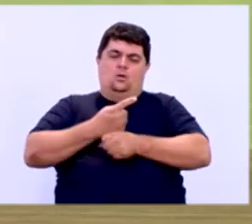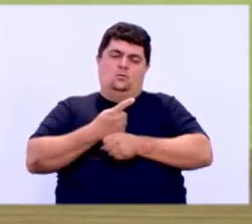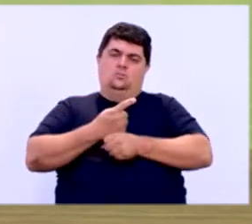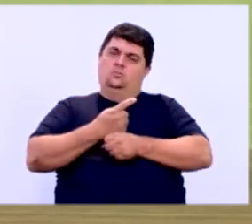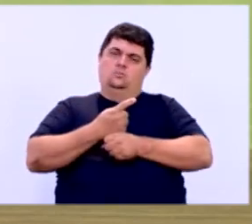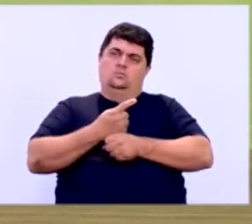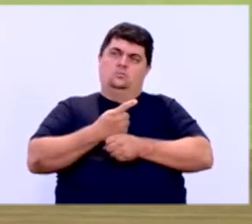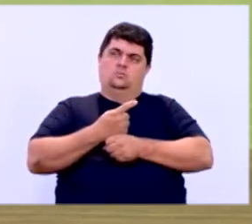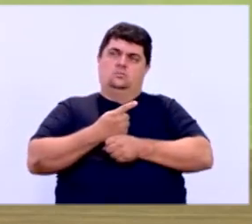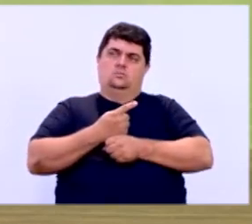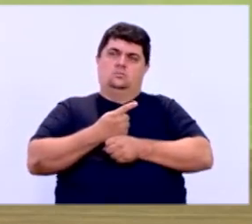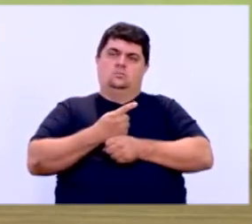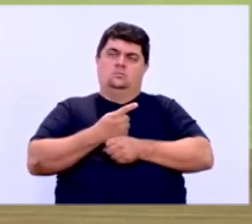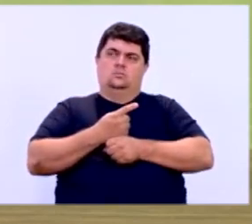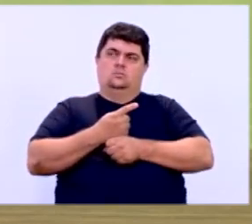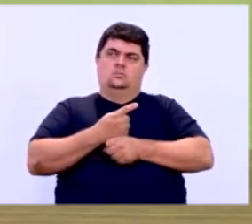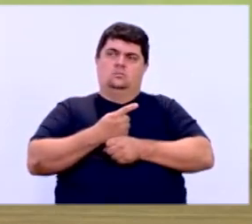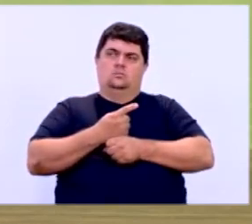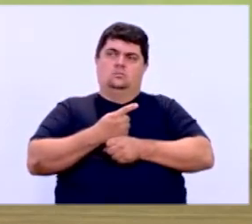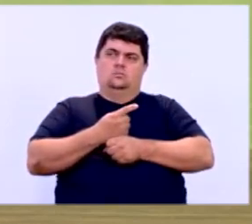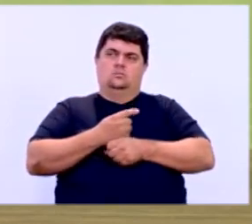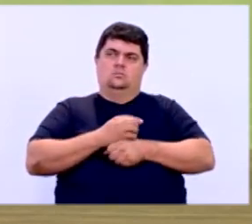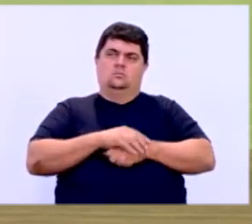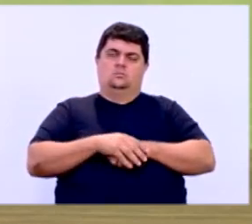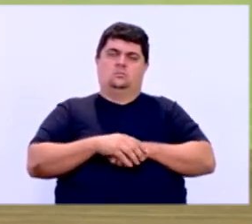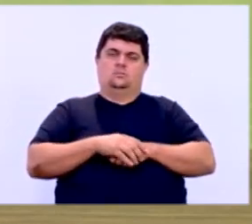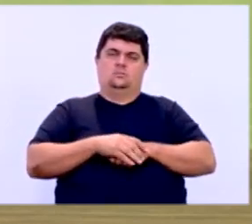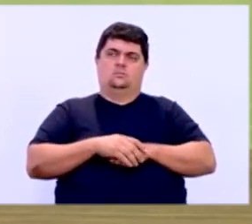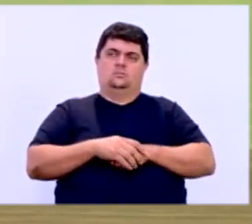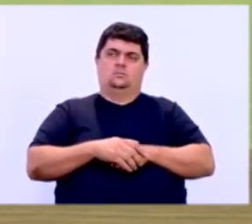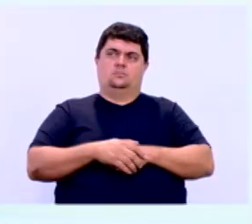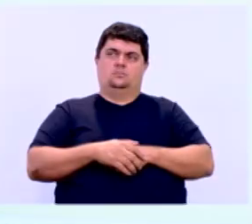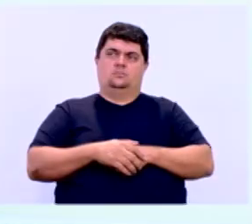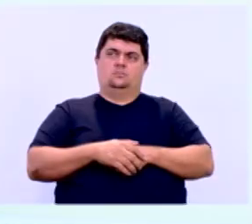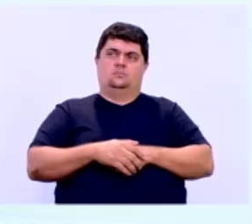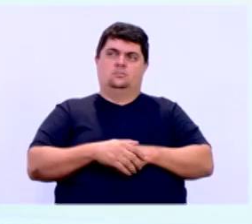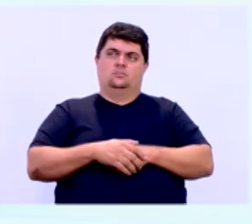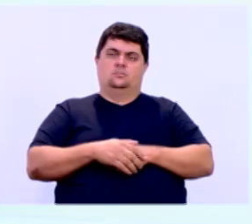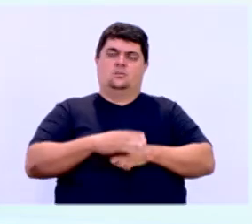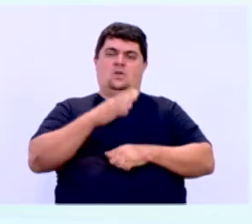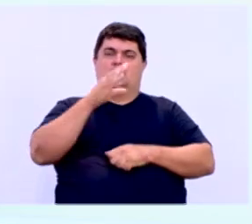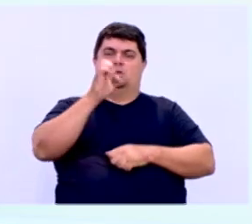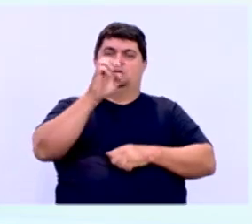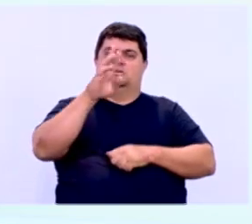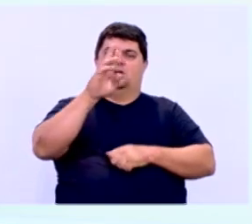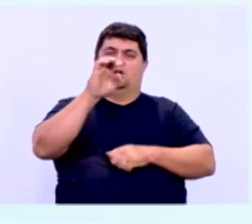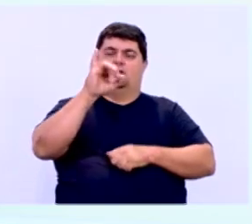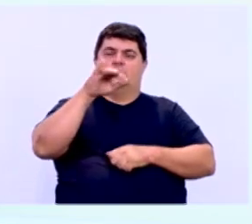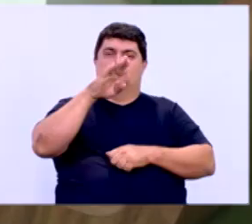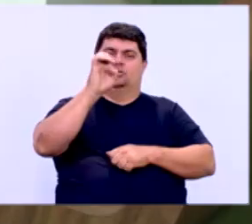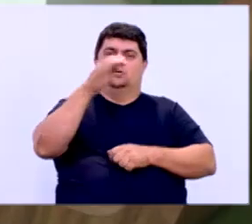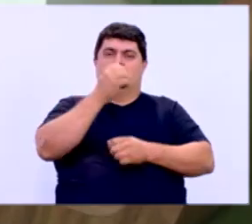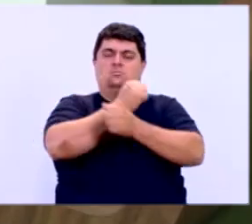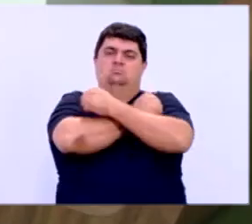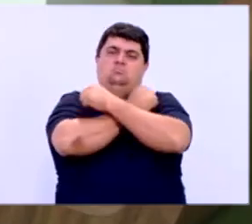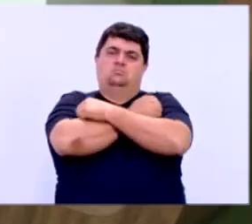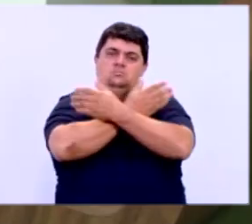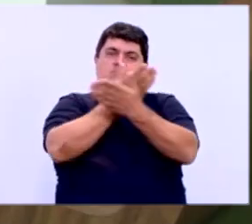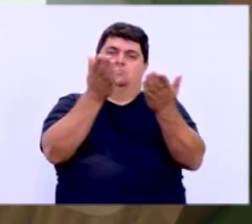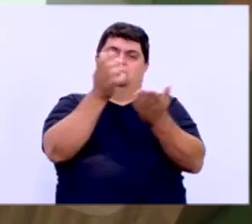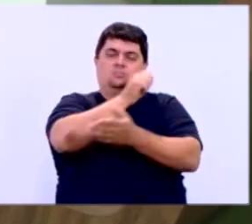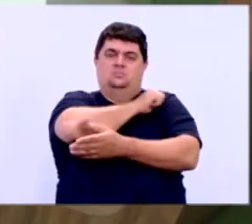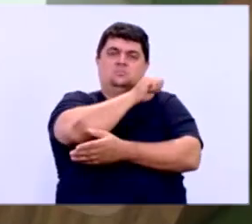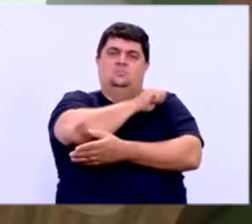Então, uma contribuição muito interessante aqui do André. Legal, legal. Cerejeiras. Cerejeiras, né? Um abraço aos alunos de